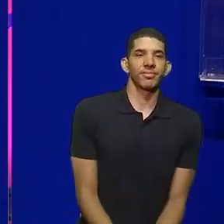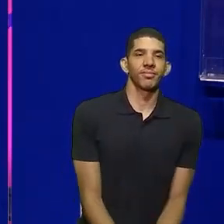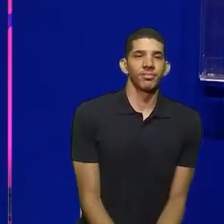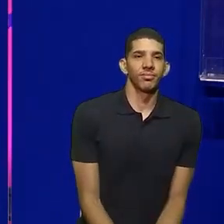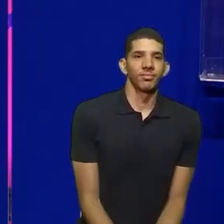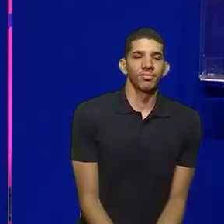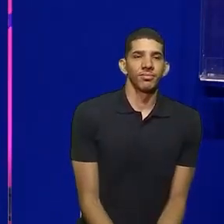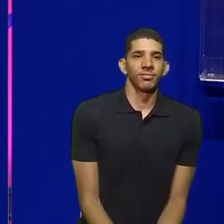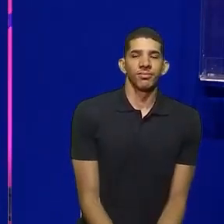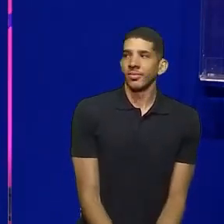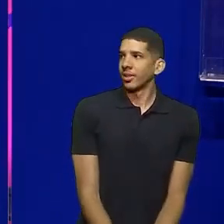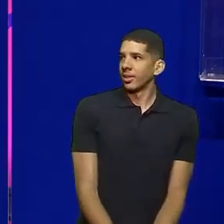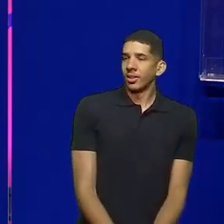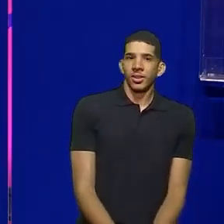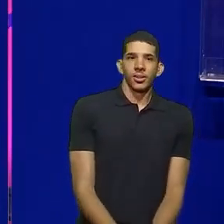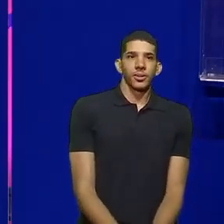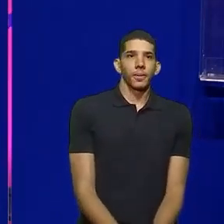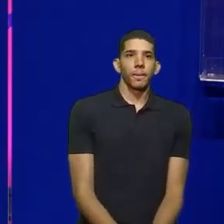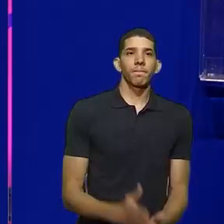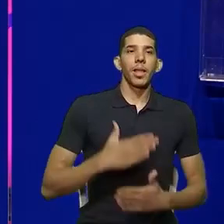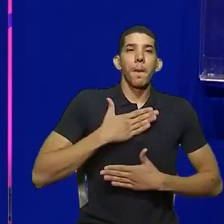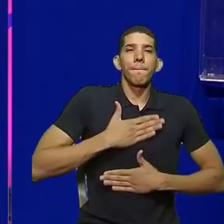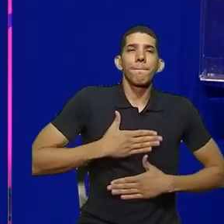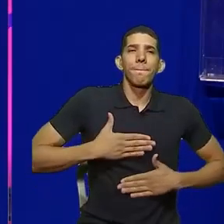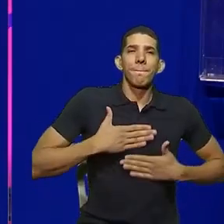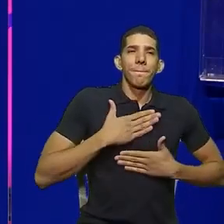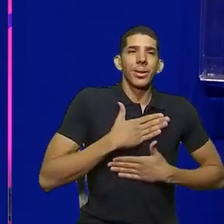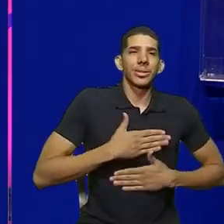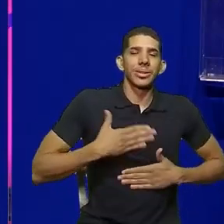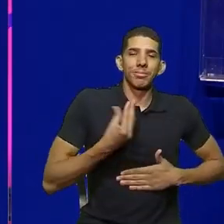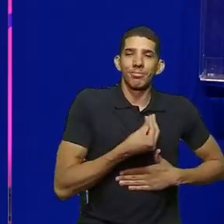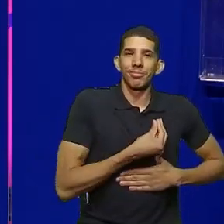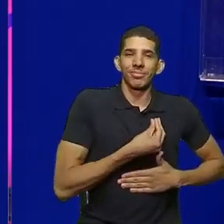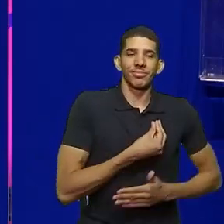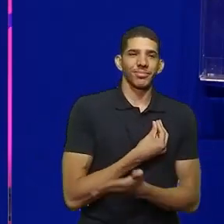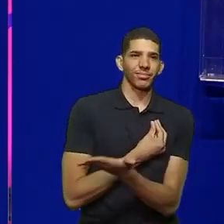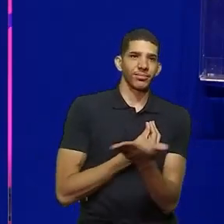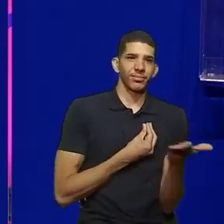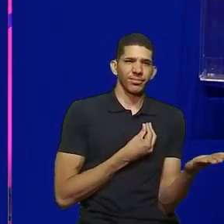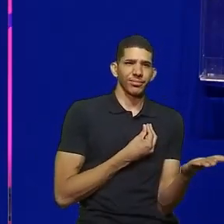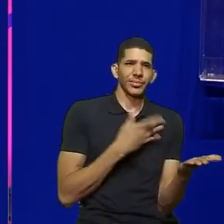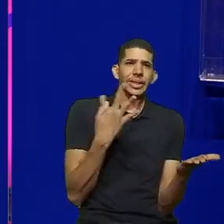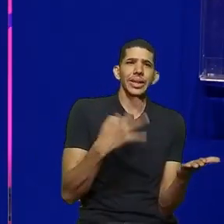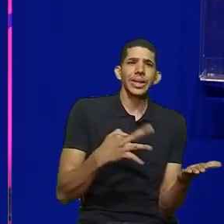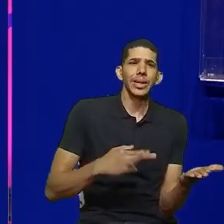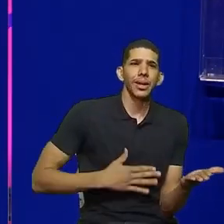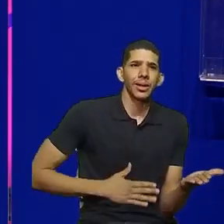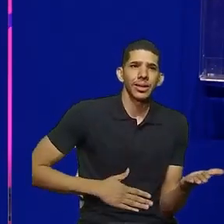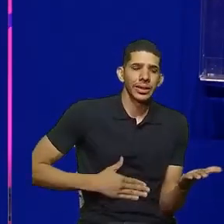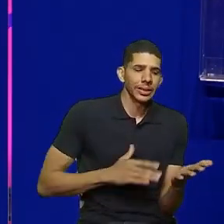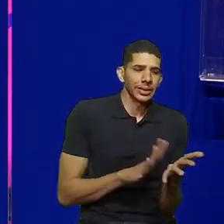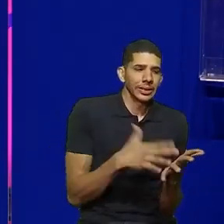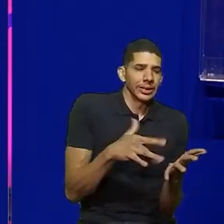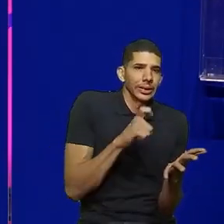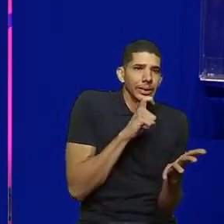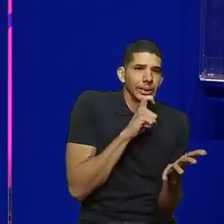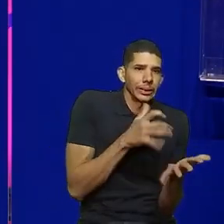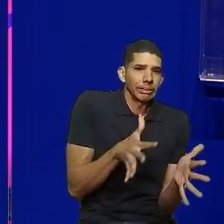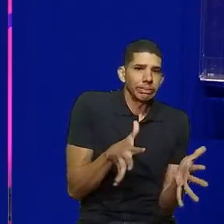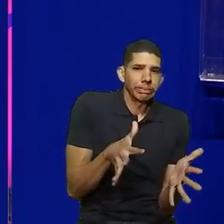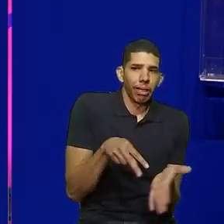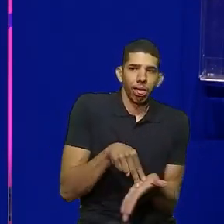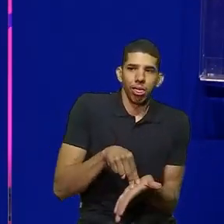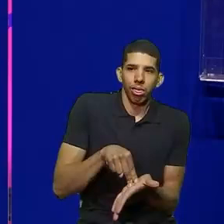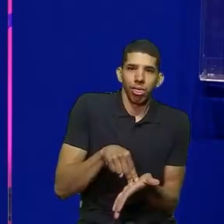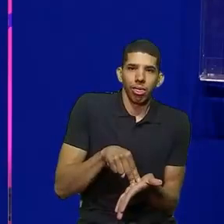Mas é um prazer muito grande. Eu estou aqui com a barriga querendo doer, a mão gelada, a perna bamba. Então, mas